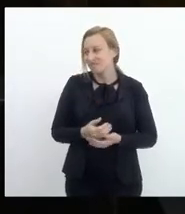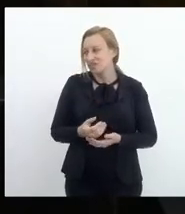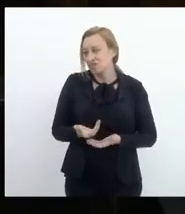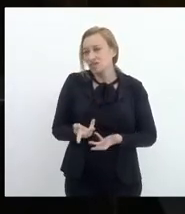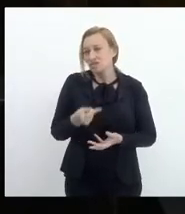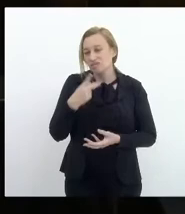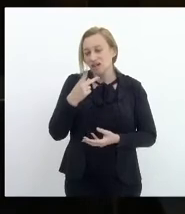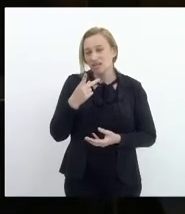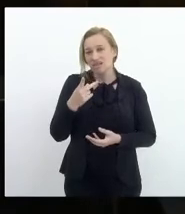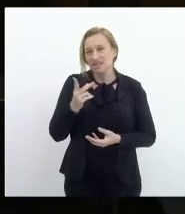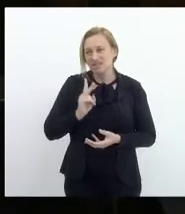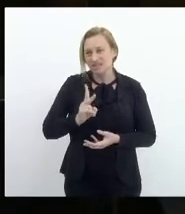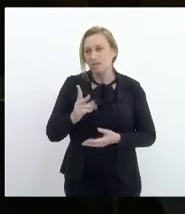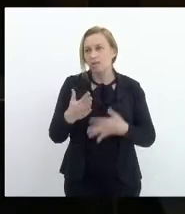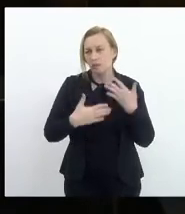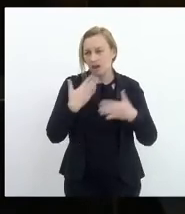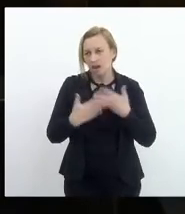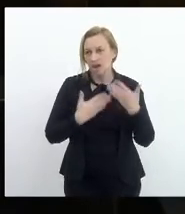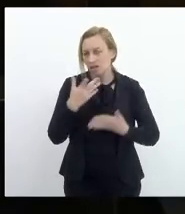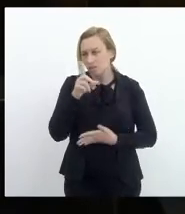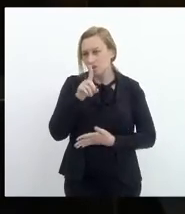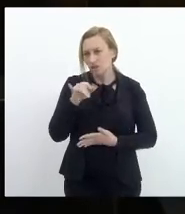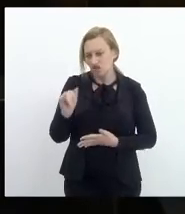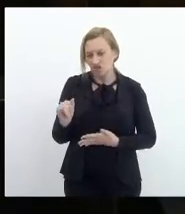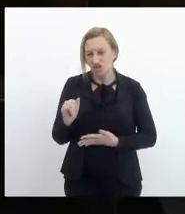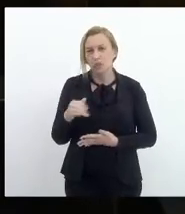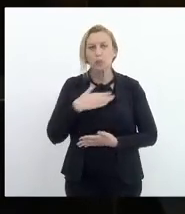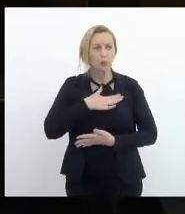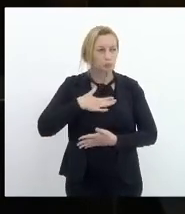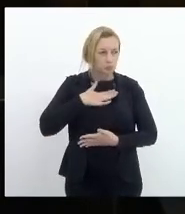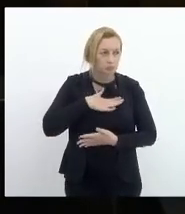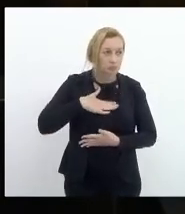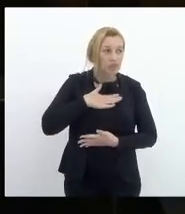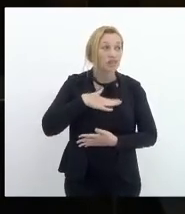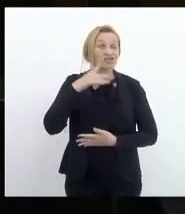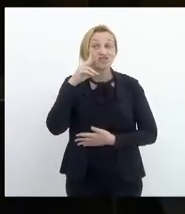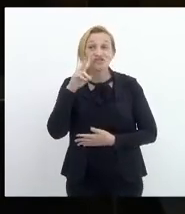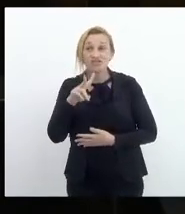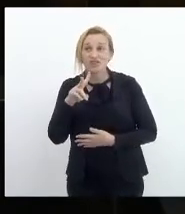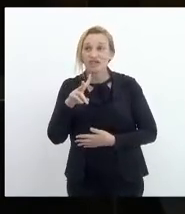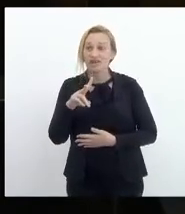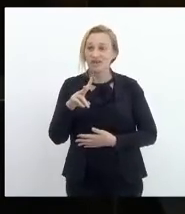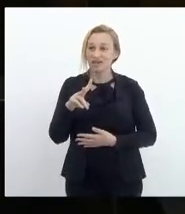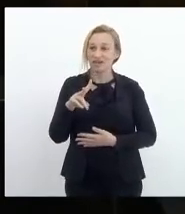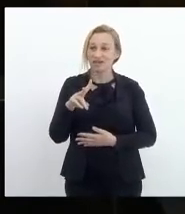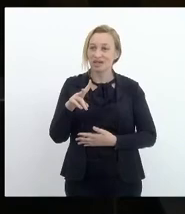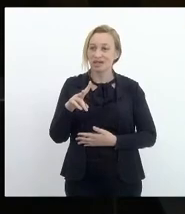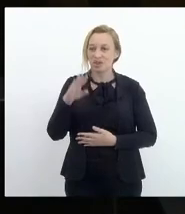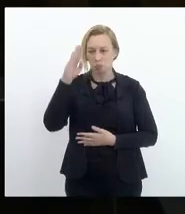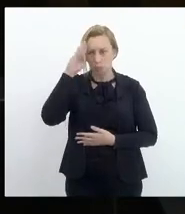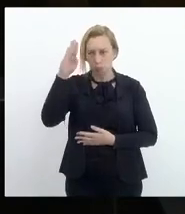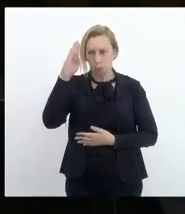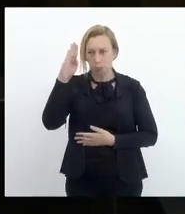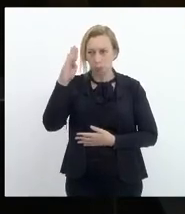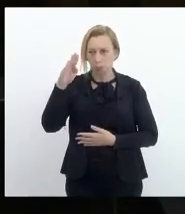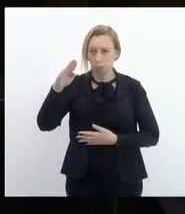sempre fiquei muito alegre com esse dia sempre gostei de ver as forças armadas desfilando